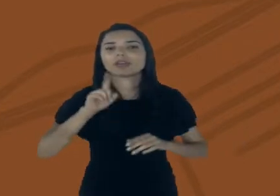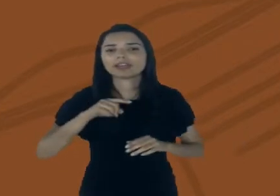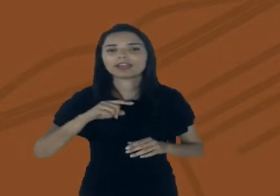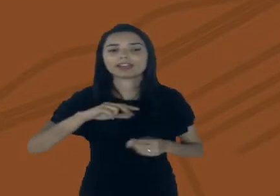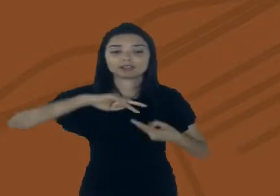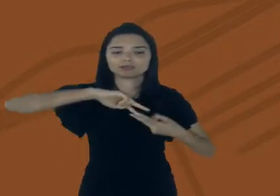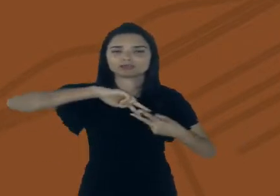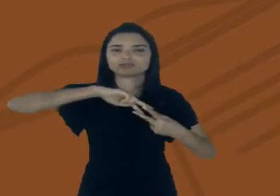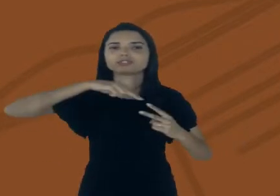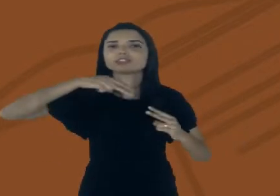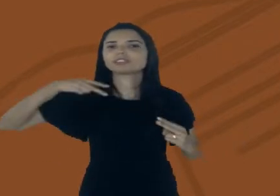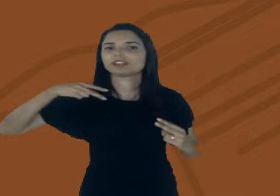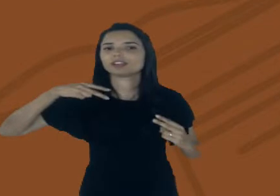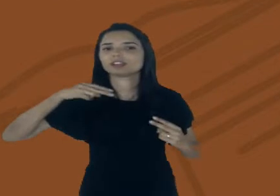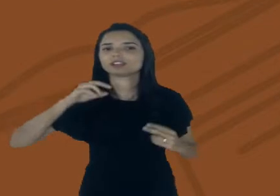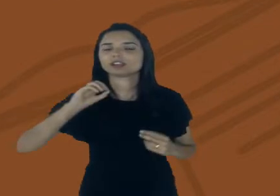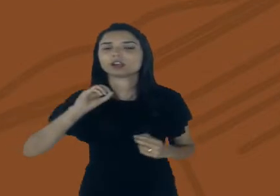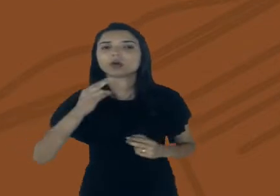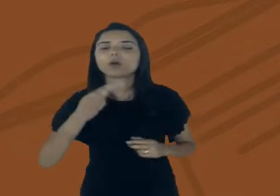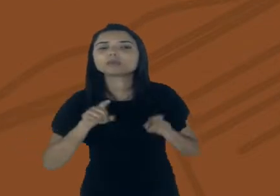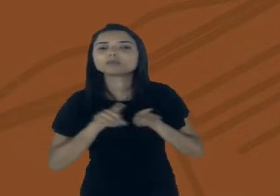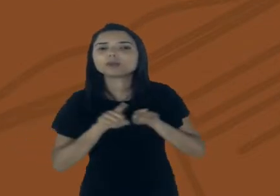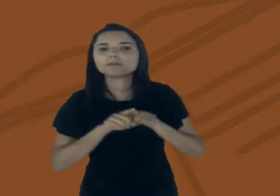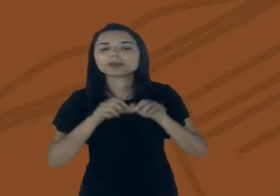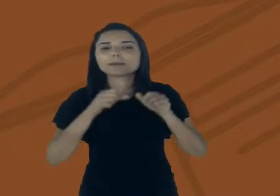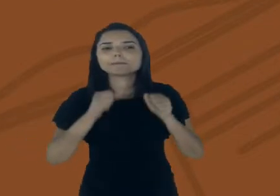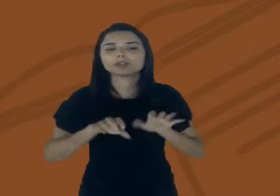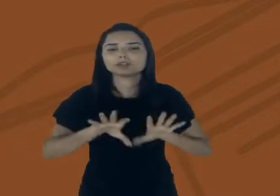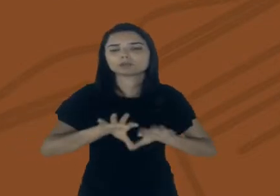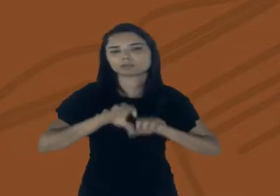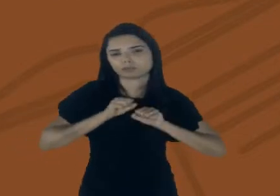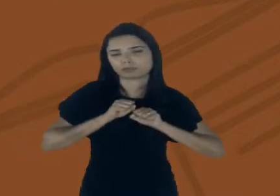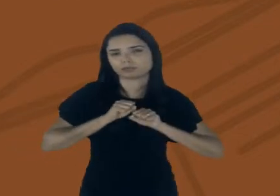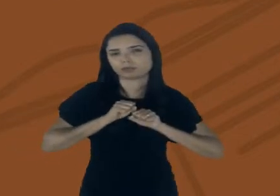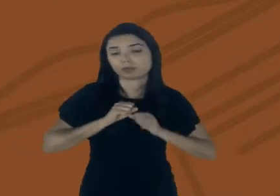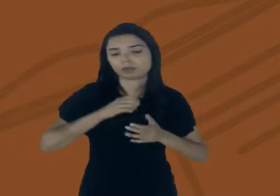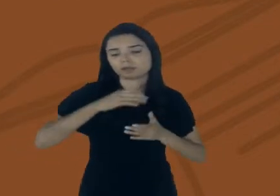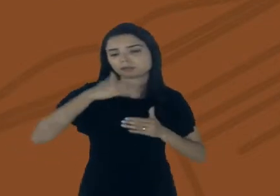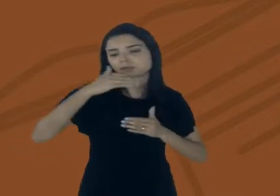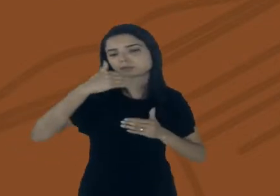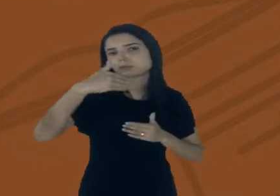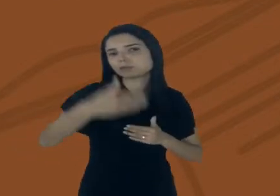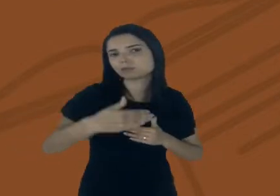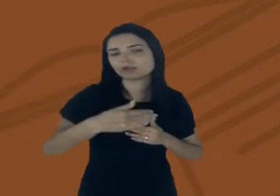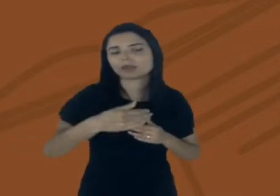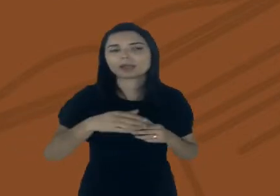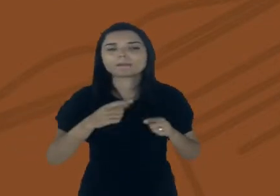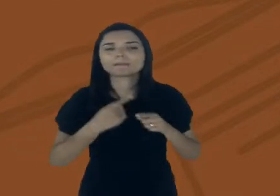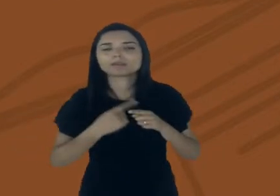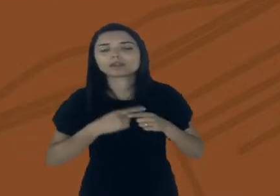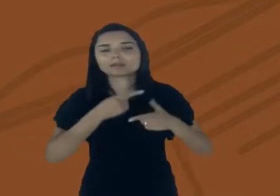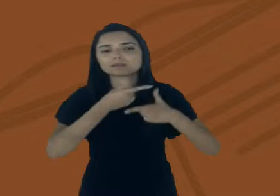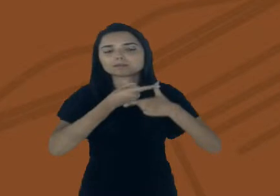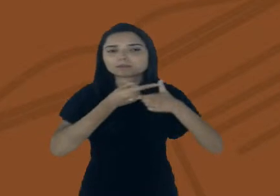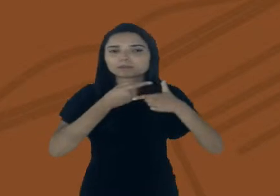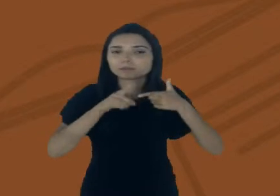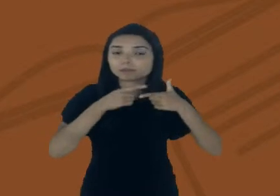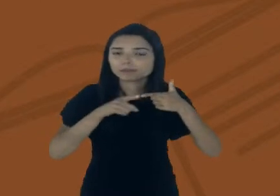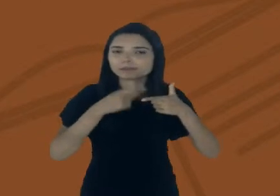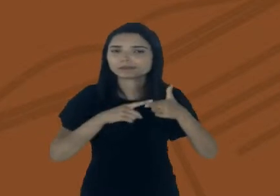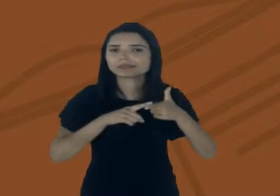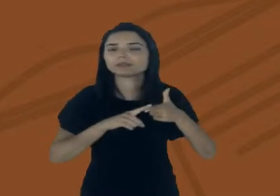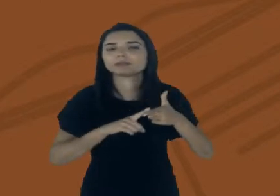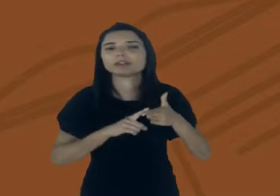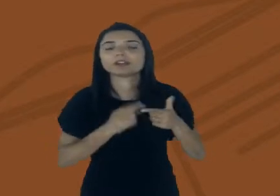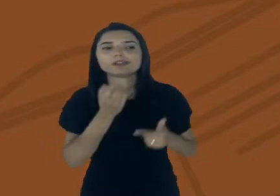a diabetes ela vai ser algo que é adquirido, isso mesmo, adquirido por conta de problemas, certo? Na